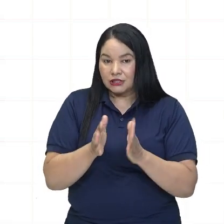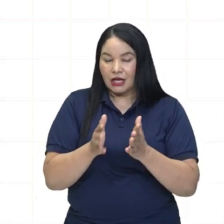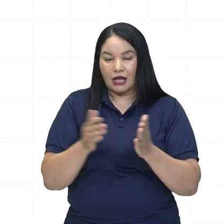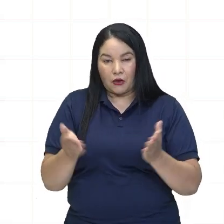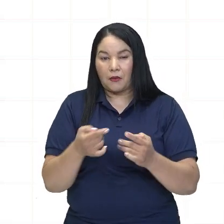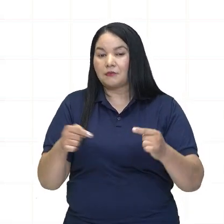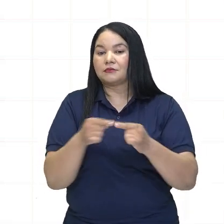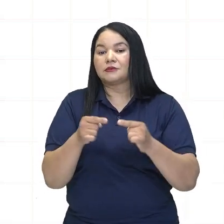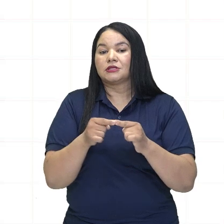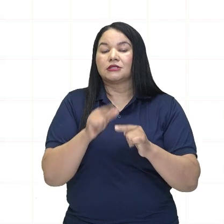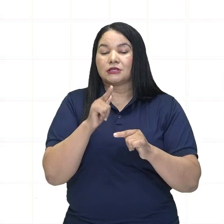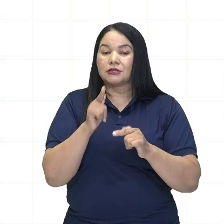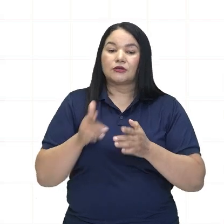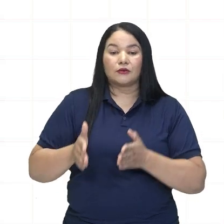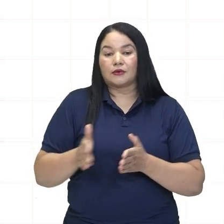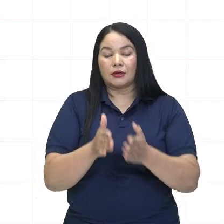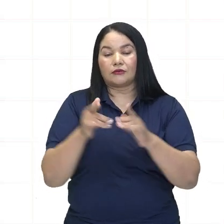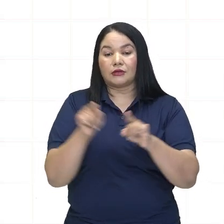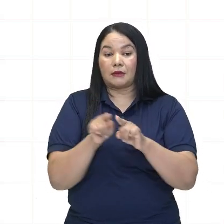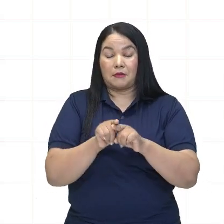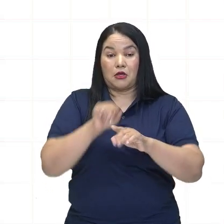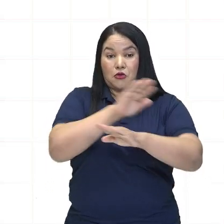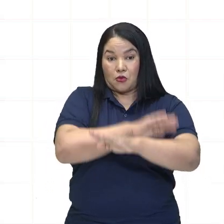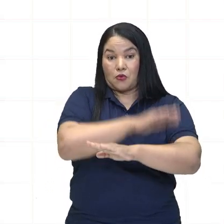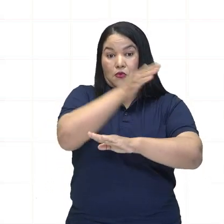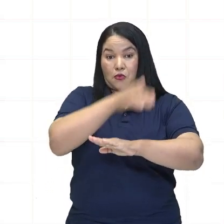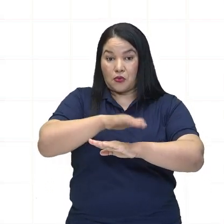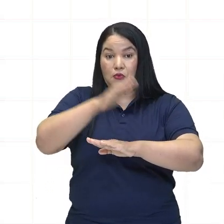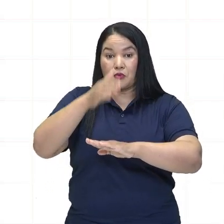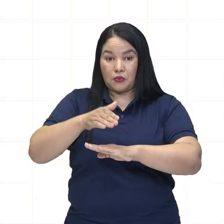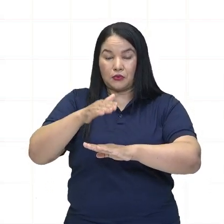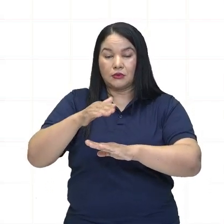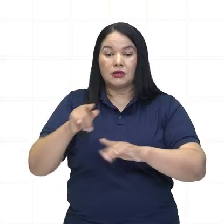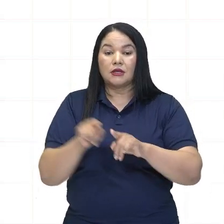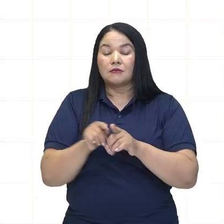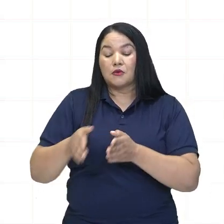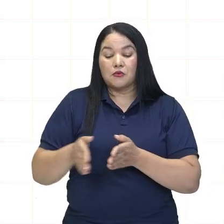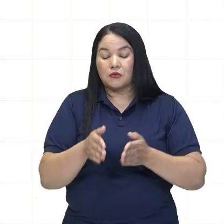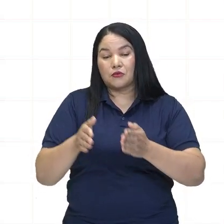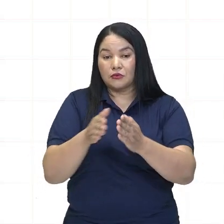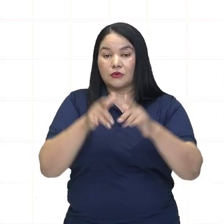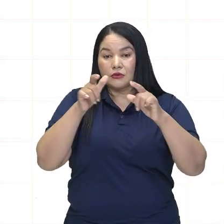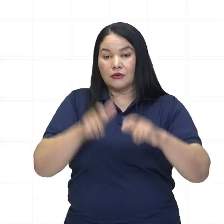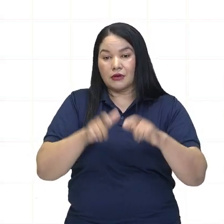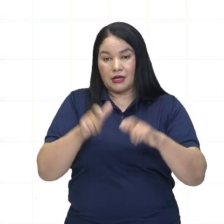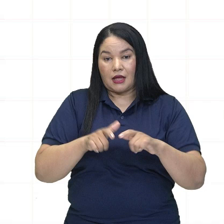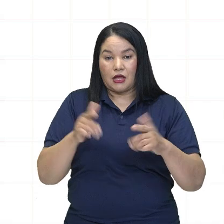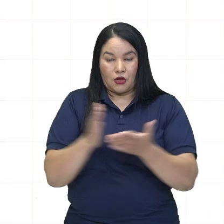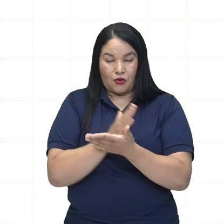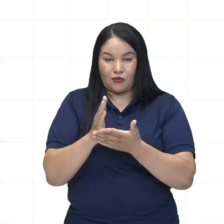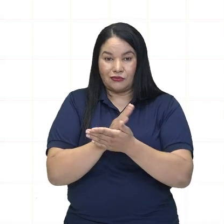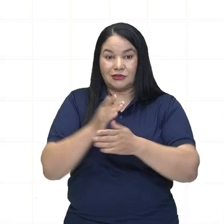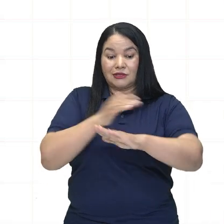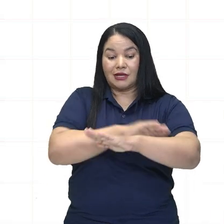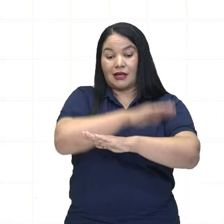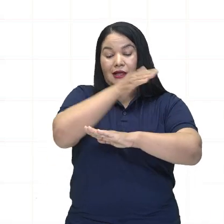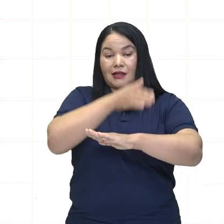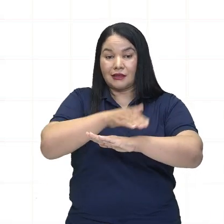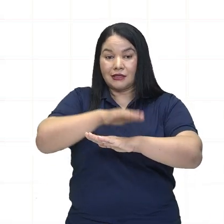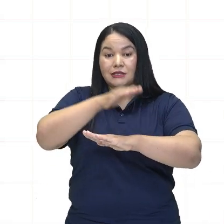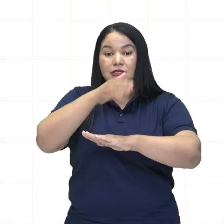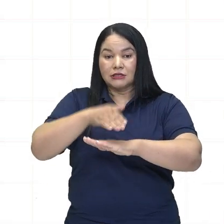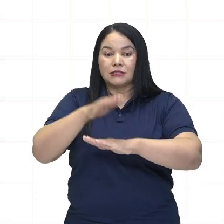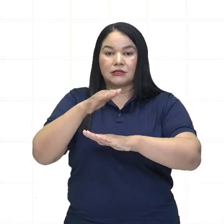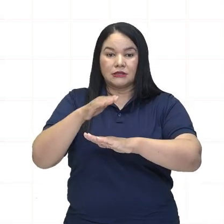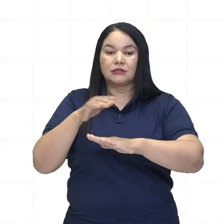temos os rios de planaltos, que são ali os rios que estão localizados em regiões com relevos acidentados